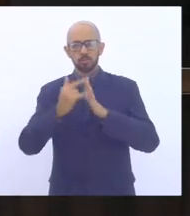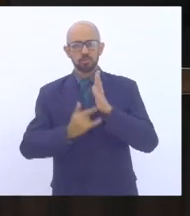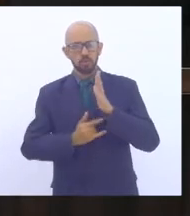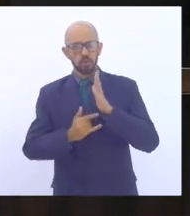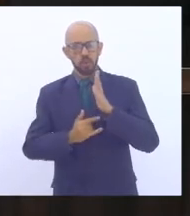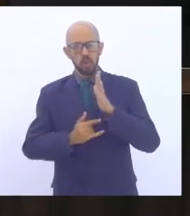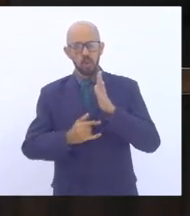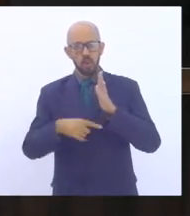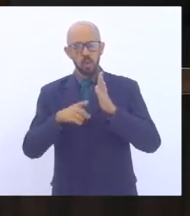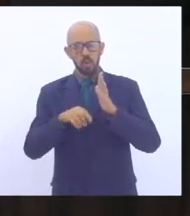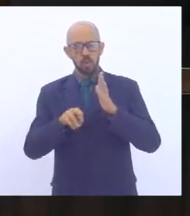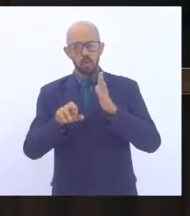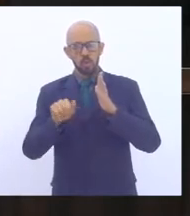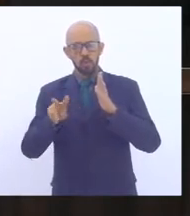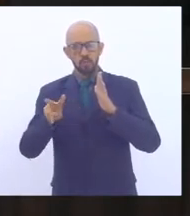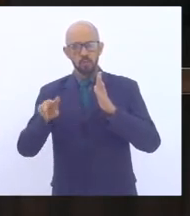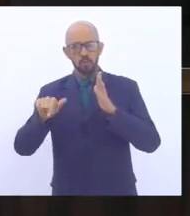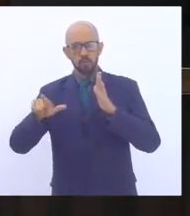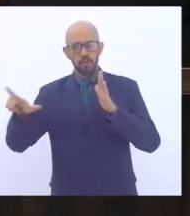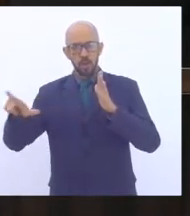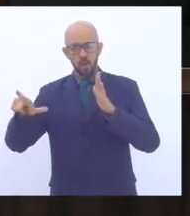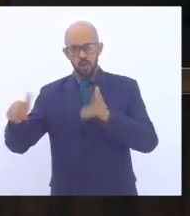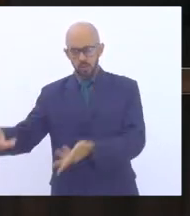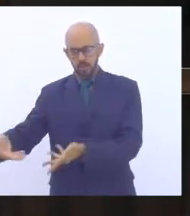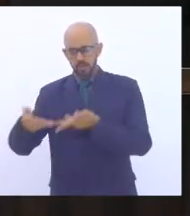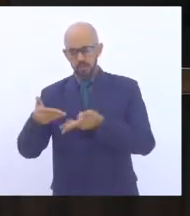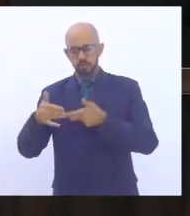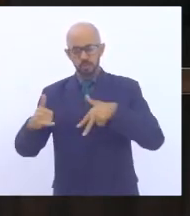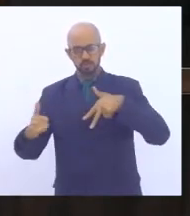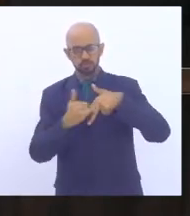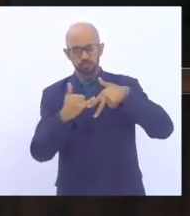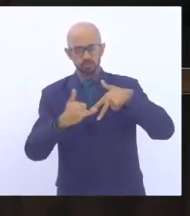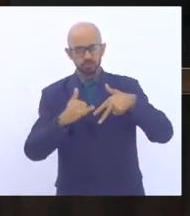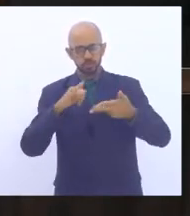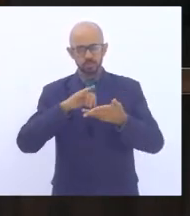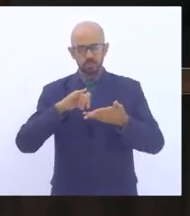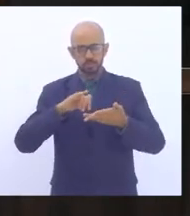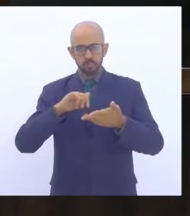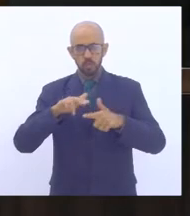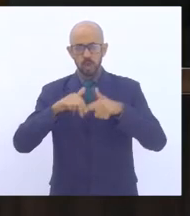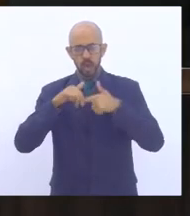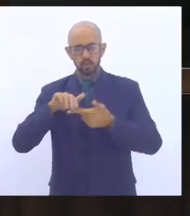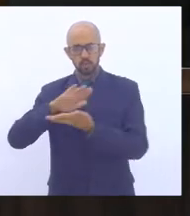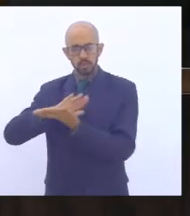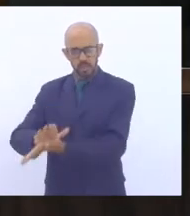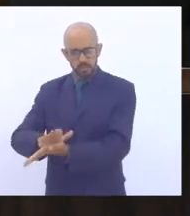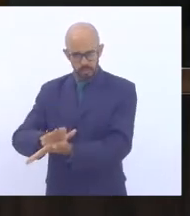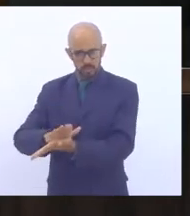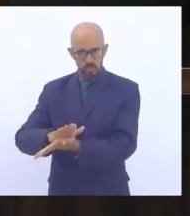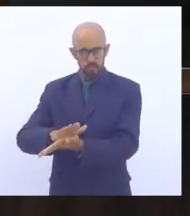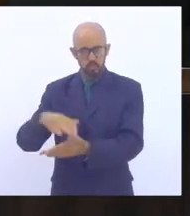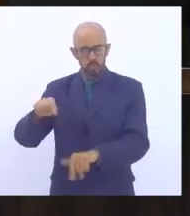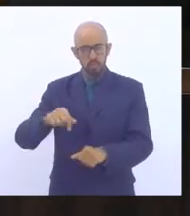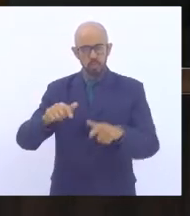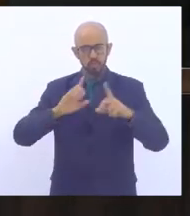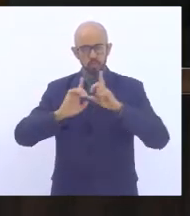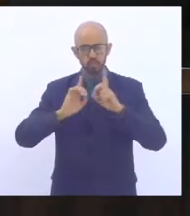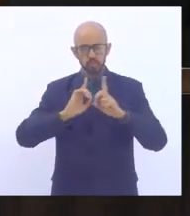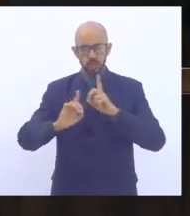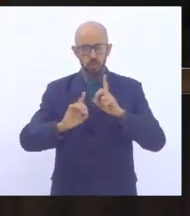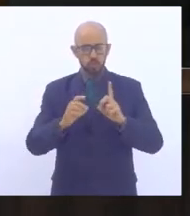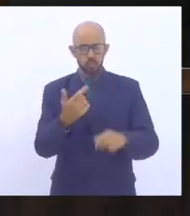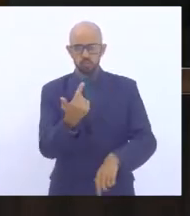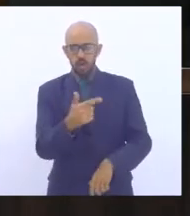Teófilo de atendimento às vítimas de violência decorrente do racismo e condutas análogas em excursão